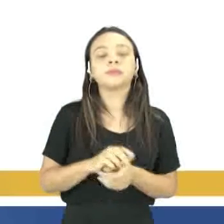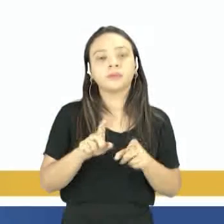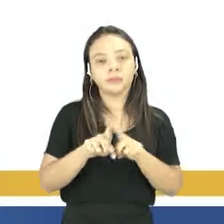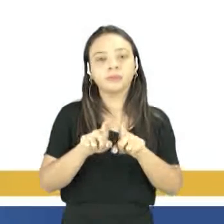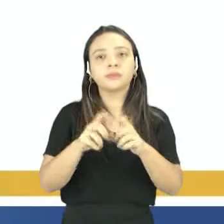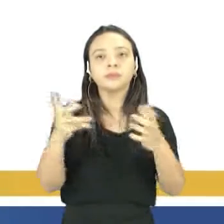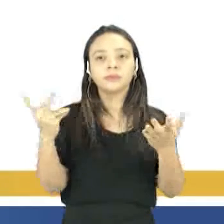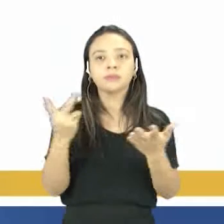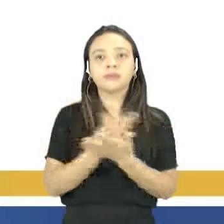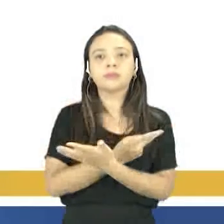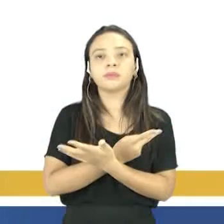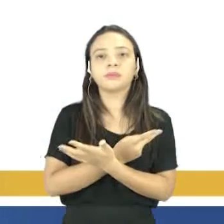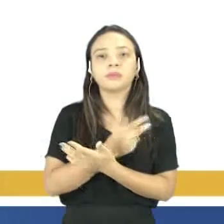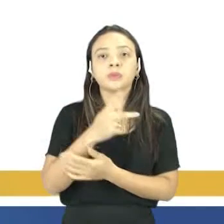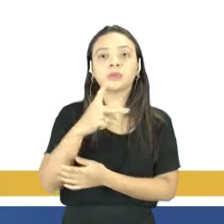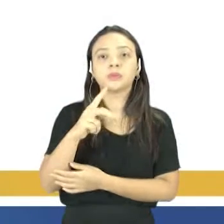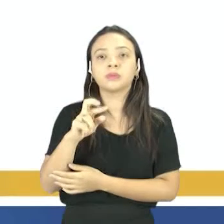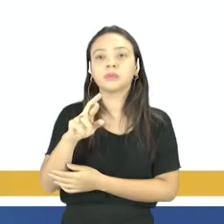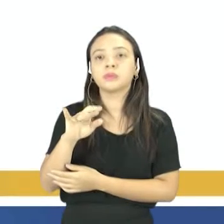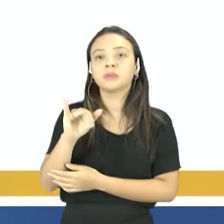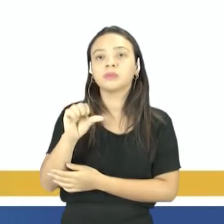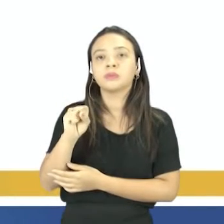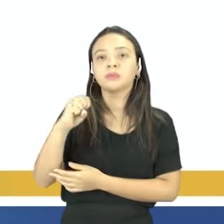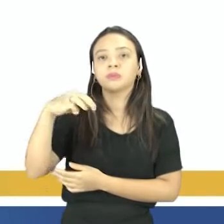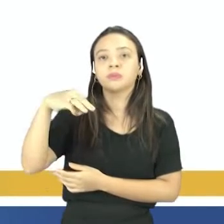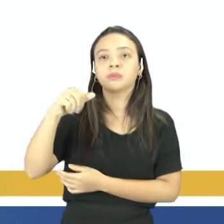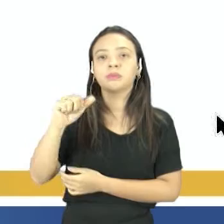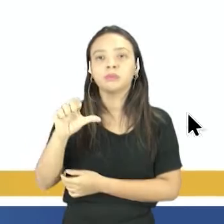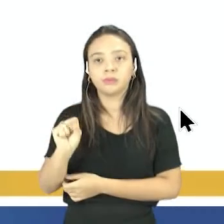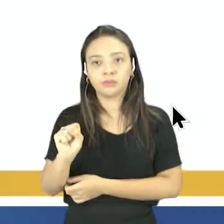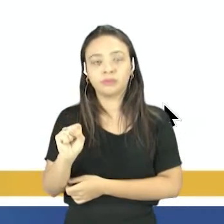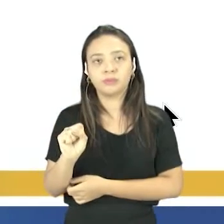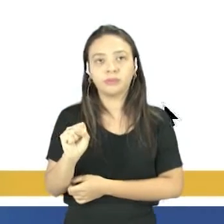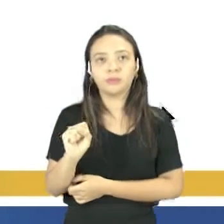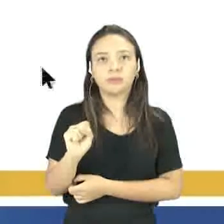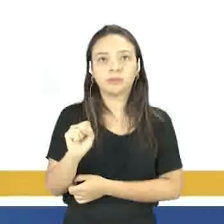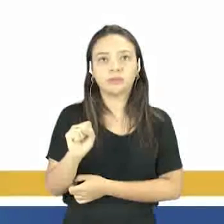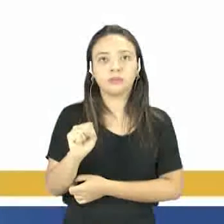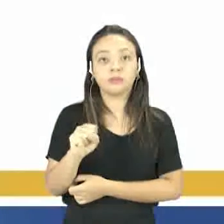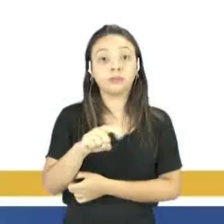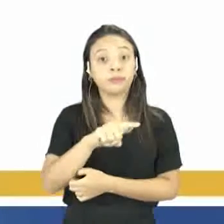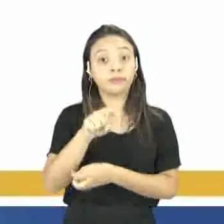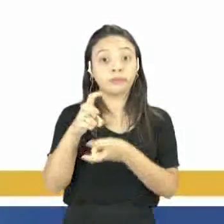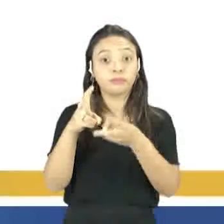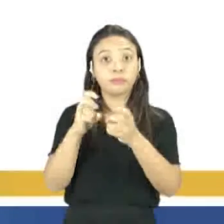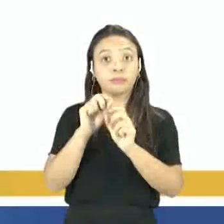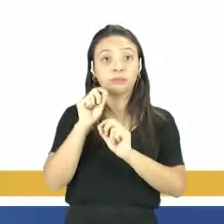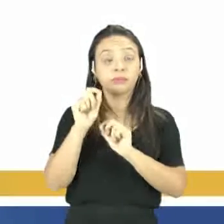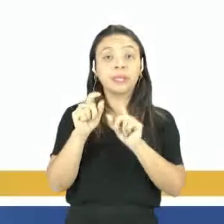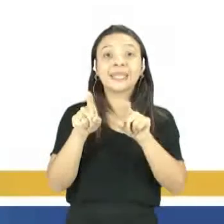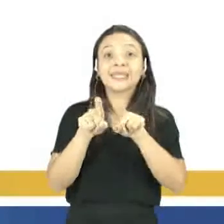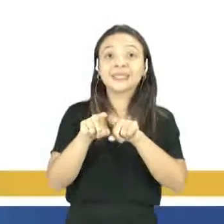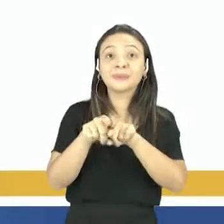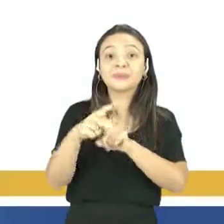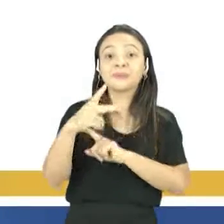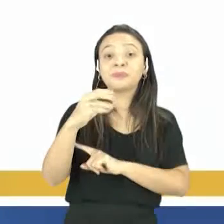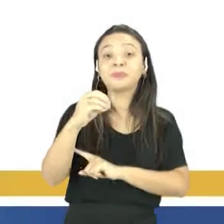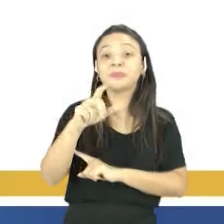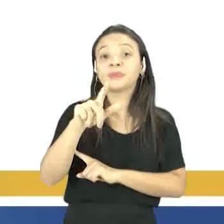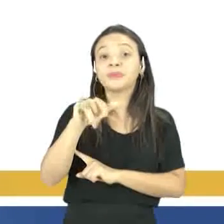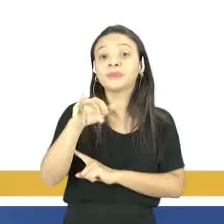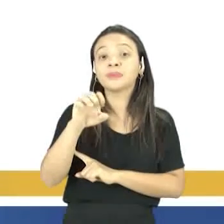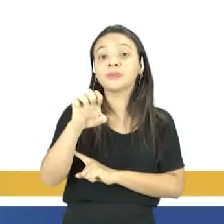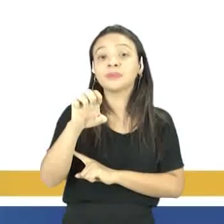vai acontecer com os prismas, certinho? Você repare que os prismas também são poliedros,